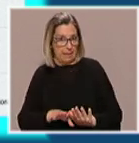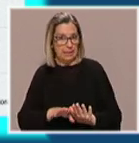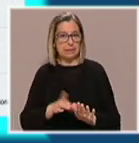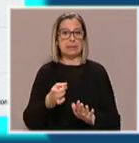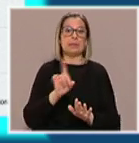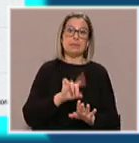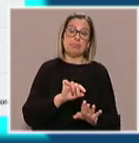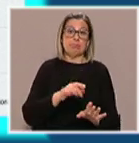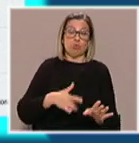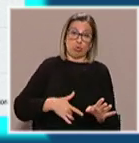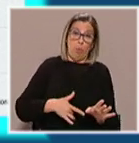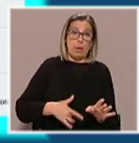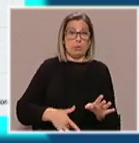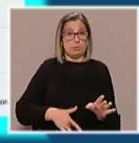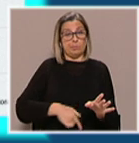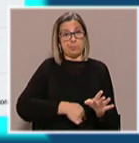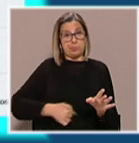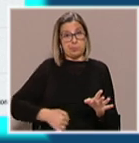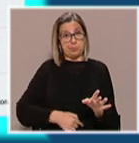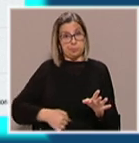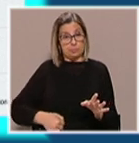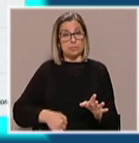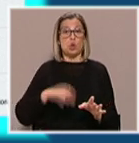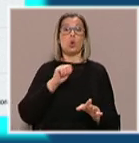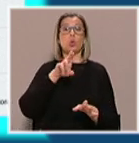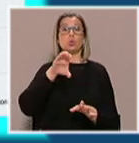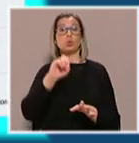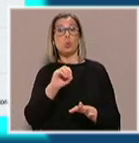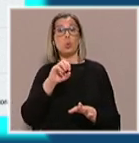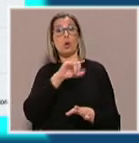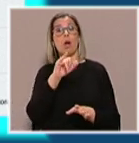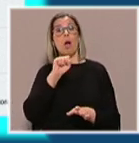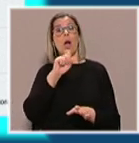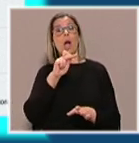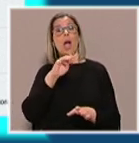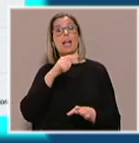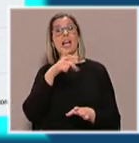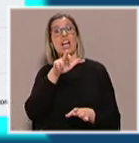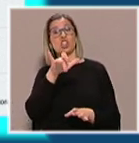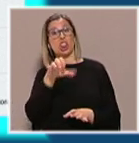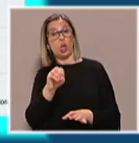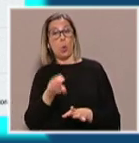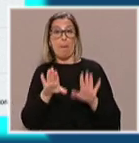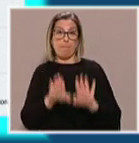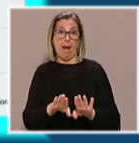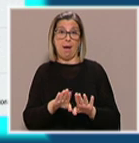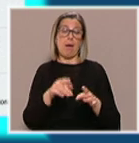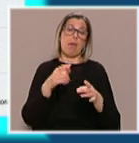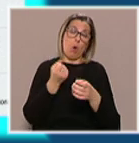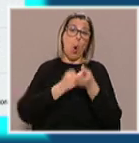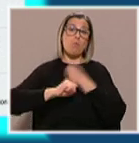funcionamento do estômago através da inibição do suco gástrico. Para além disso, há a diminuição de todos os